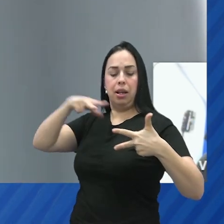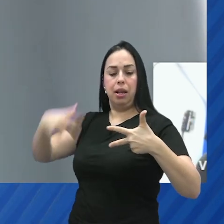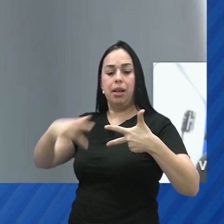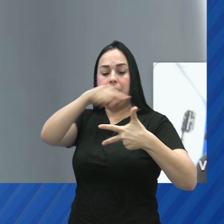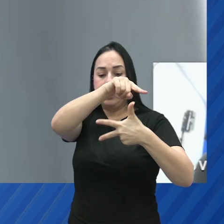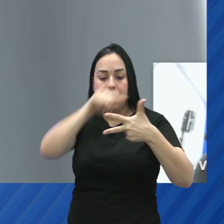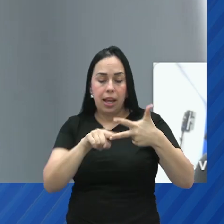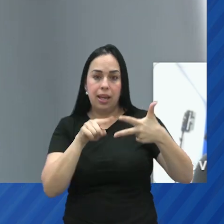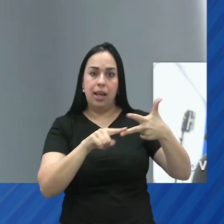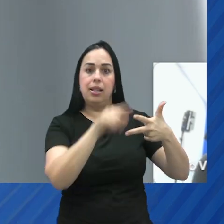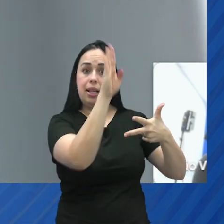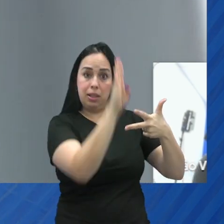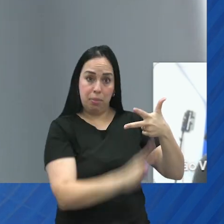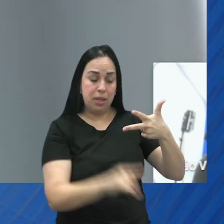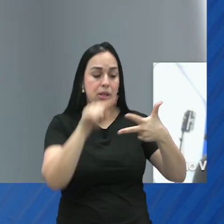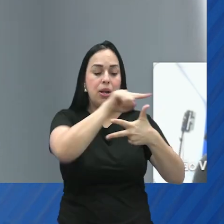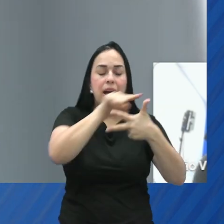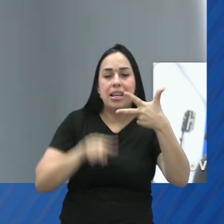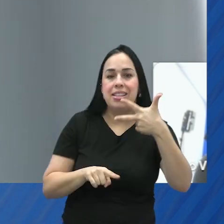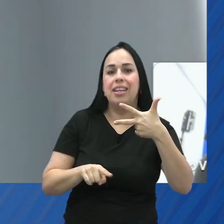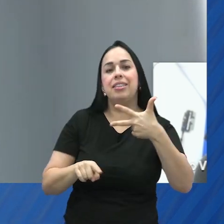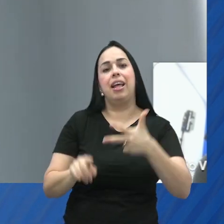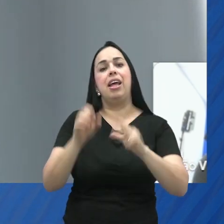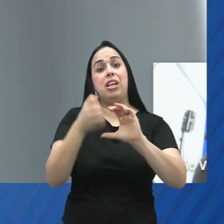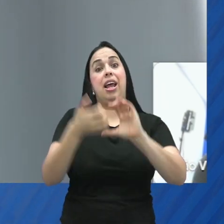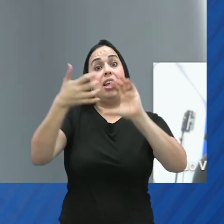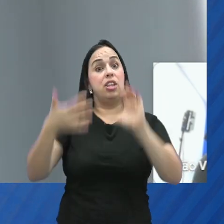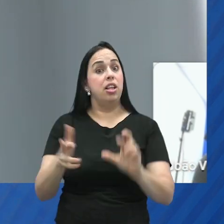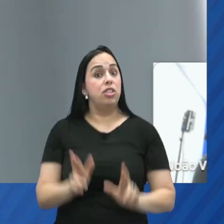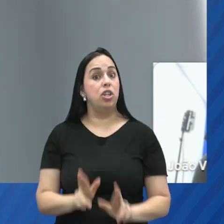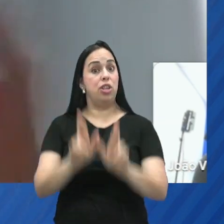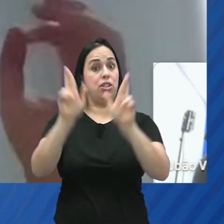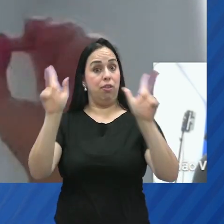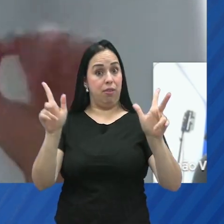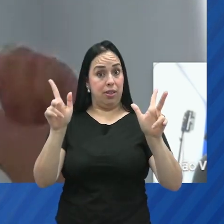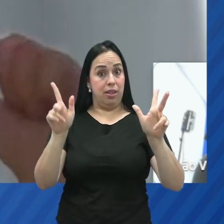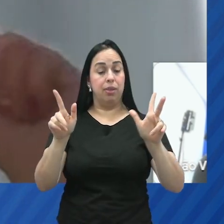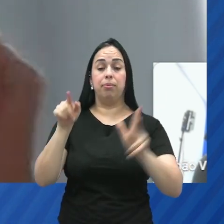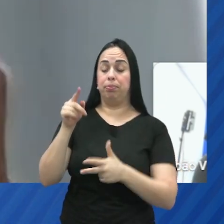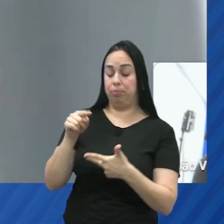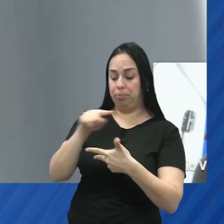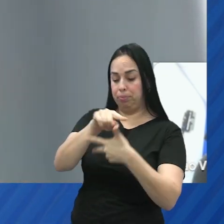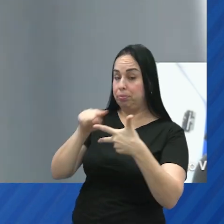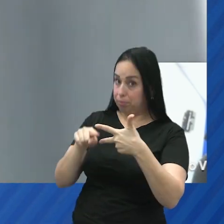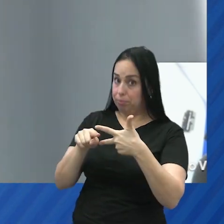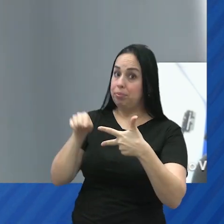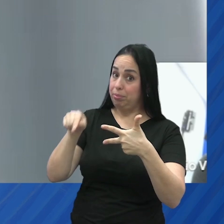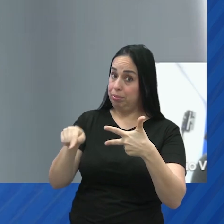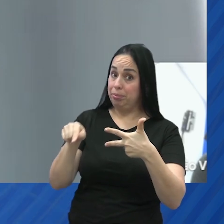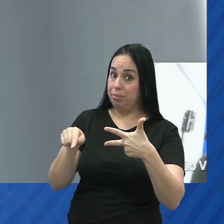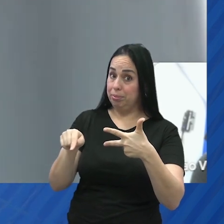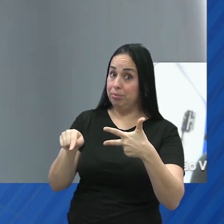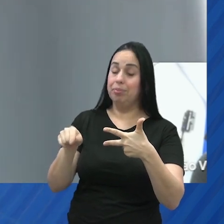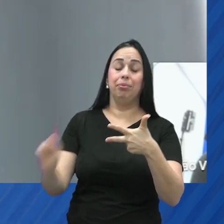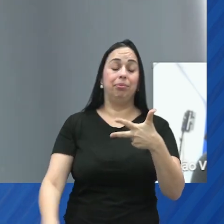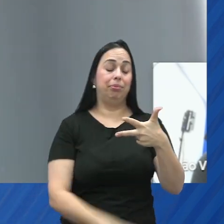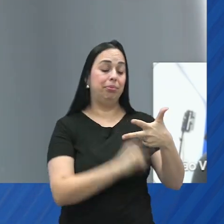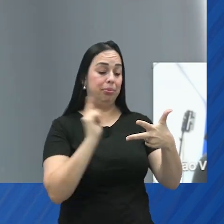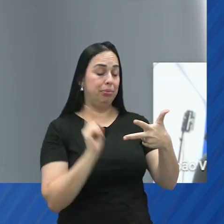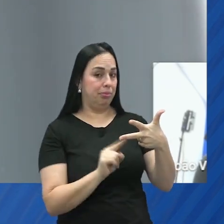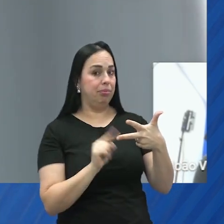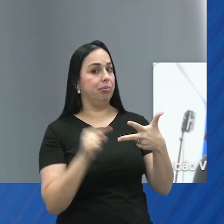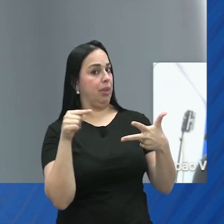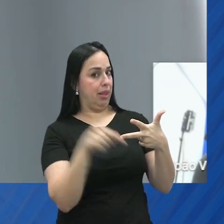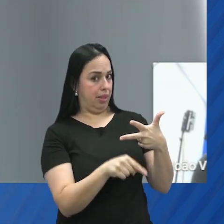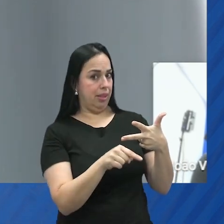diferentes características. Dois desses cânions urbanos estão localizados na cidade de Lisboa, em Portugal,